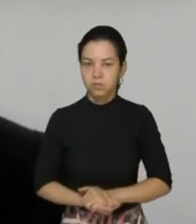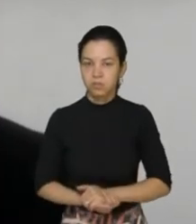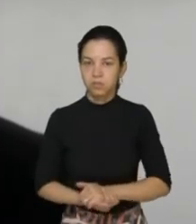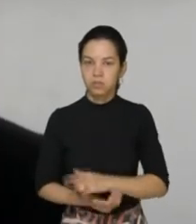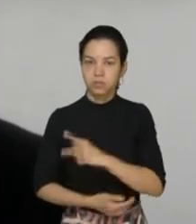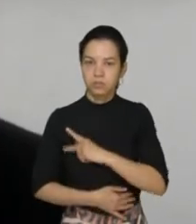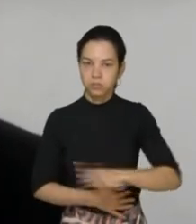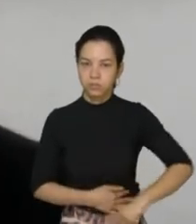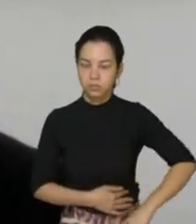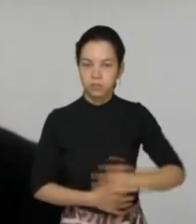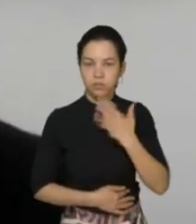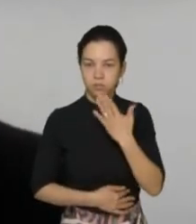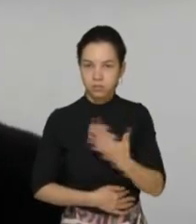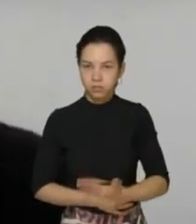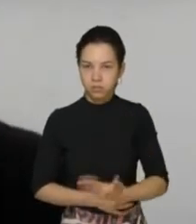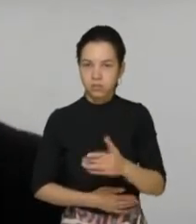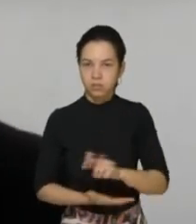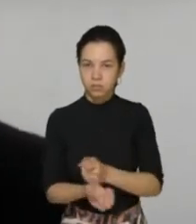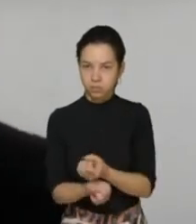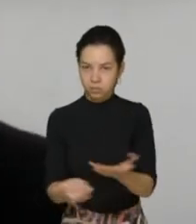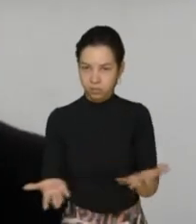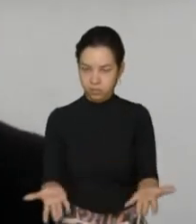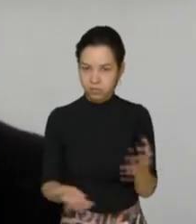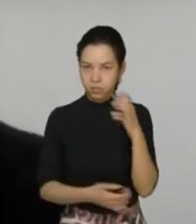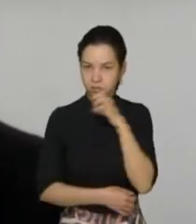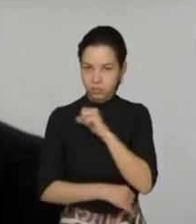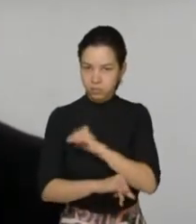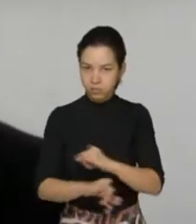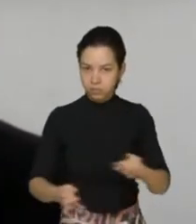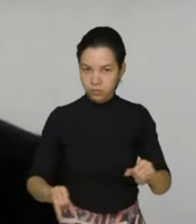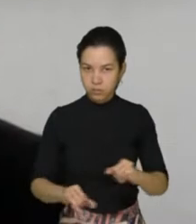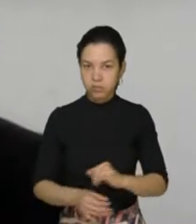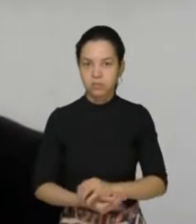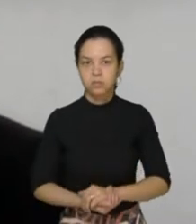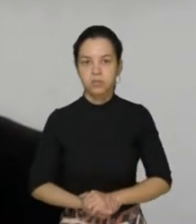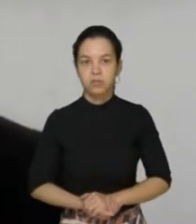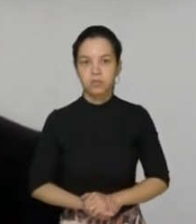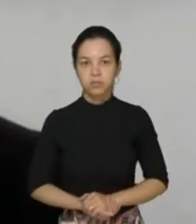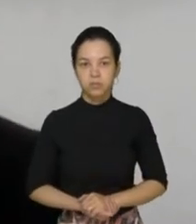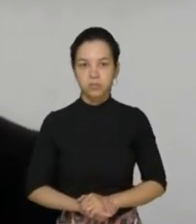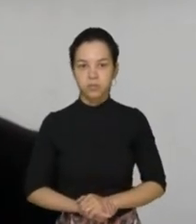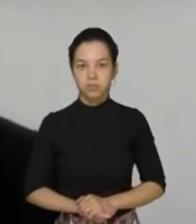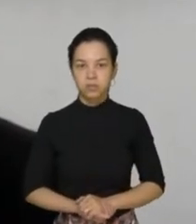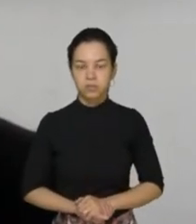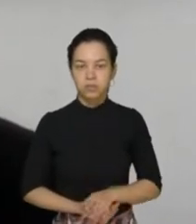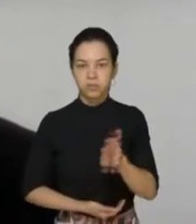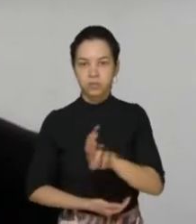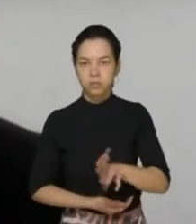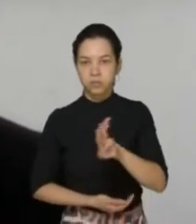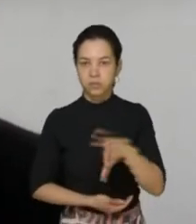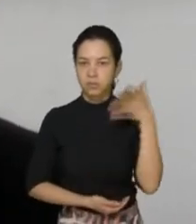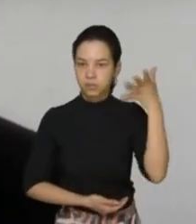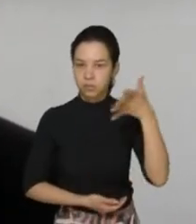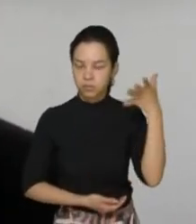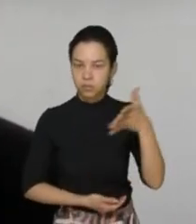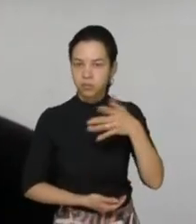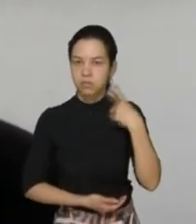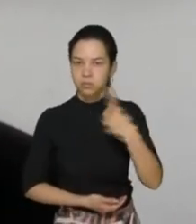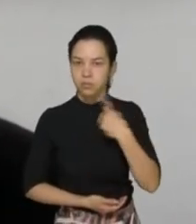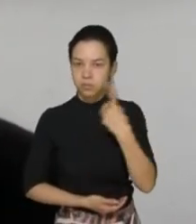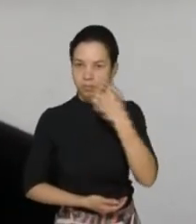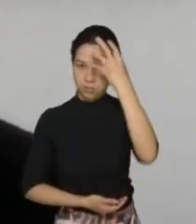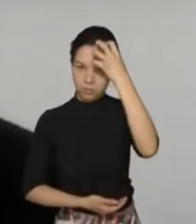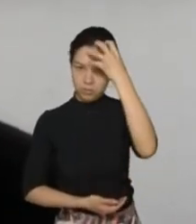solicitou que se procedesse à distribuição. Breves comunicações. Fez uso da palavra os senhores deputados Mael dos Santos,